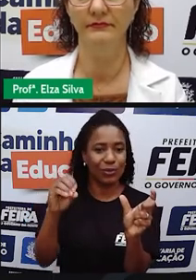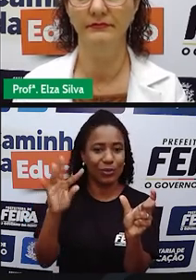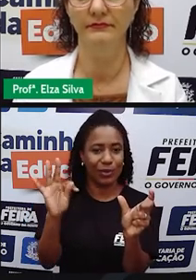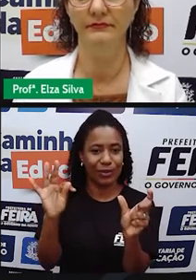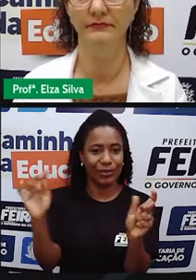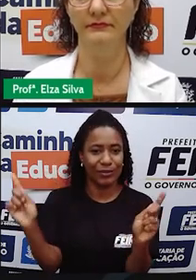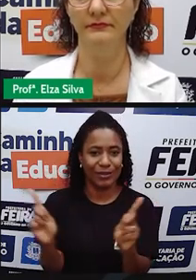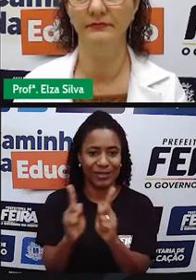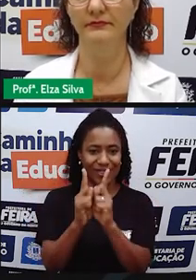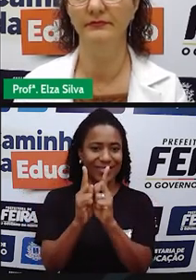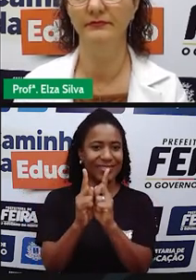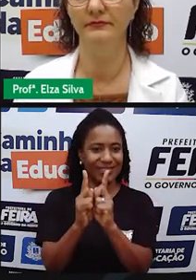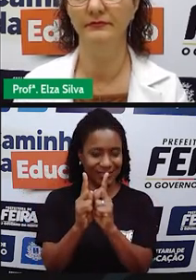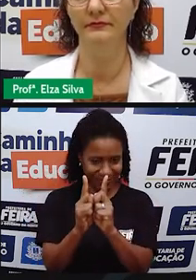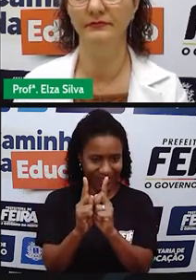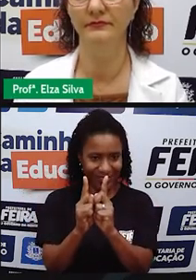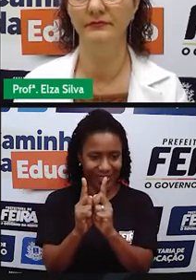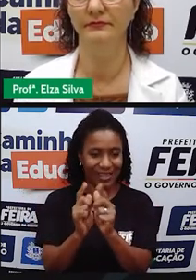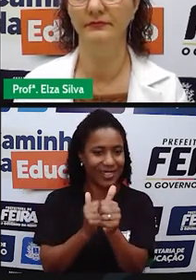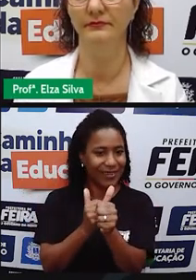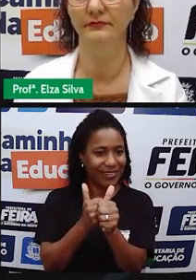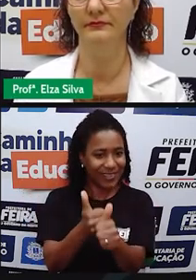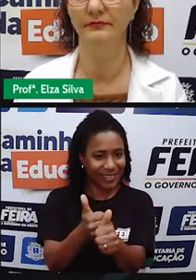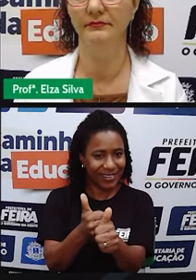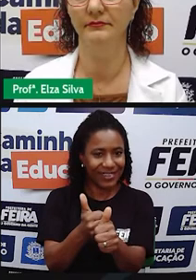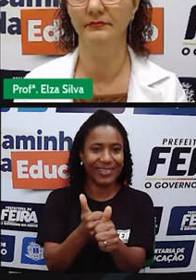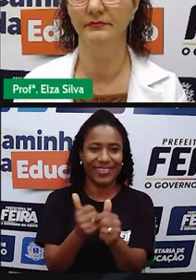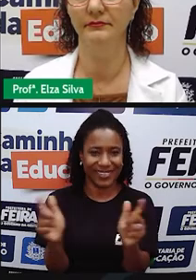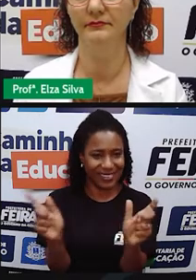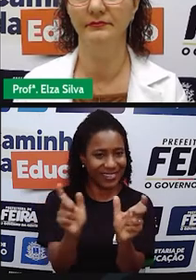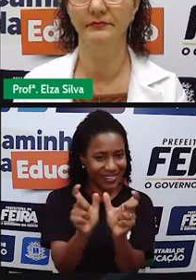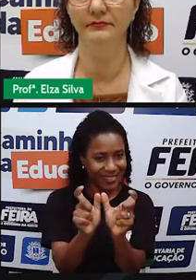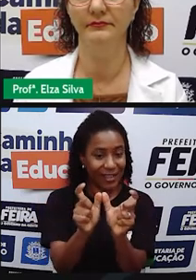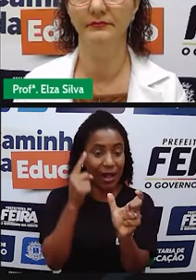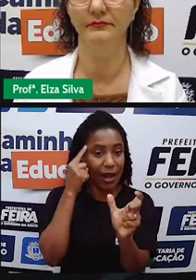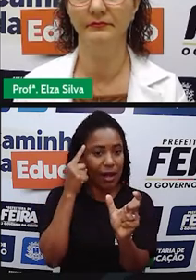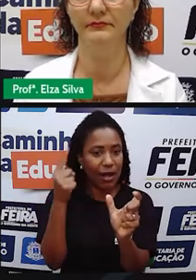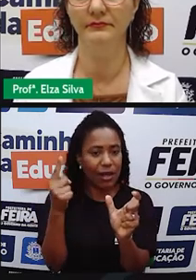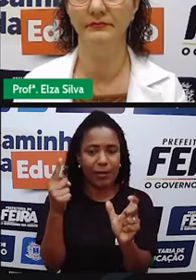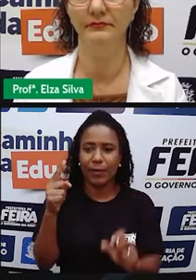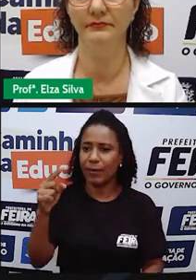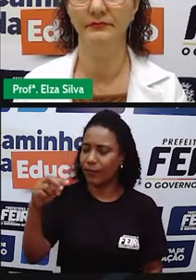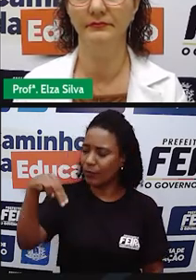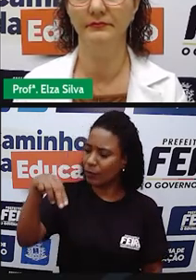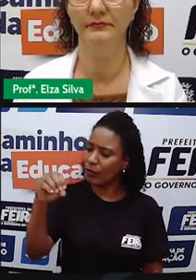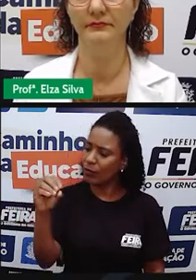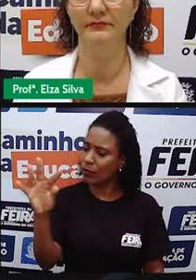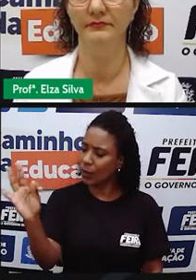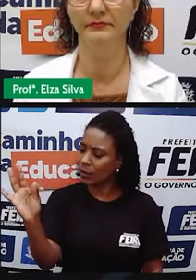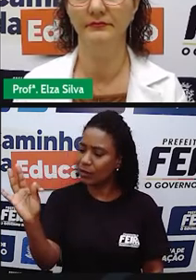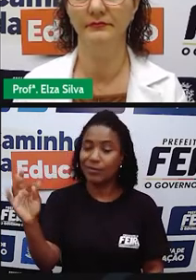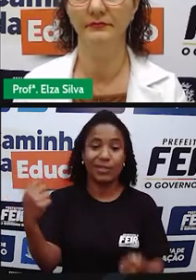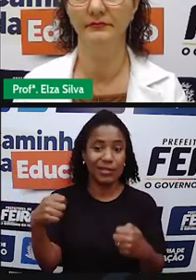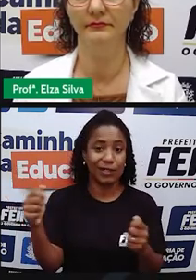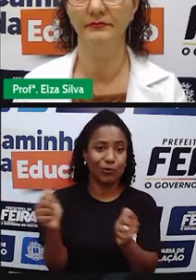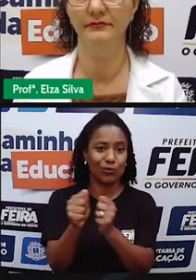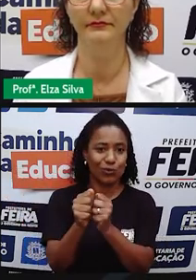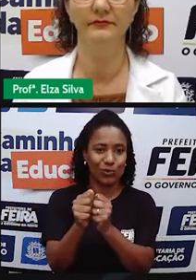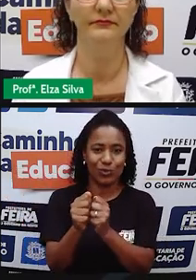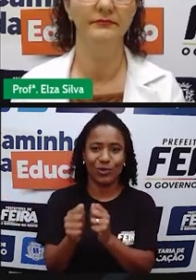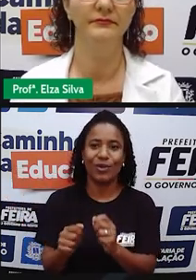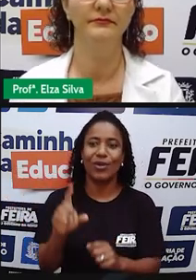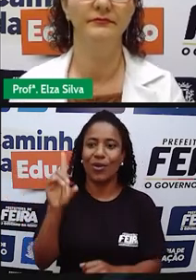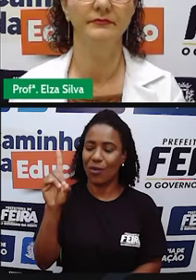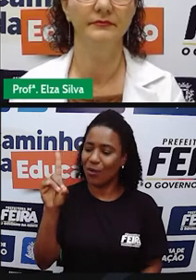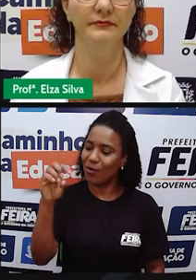o don't. Vocês lembram que lá, quando a gente aprendeu sobre o presente simples, nós utilizávamos